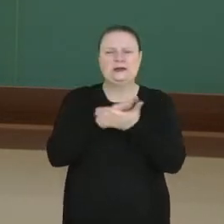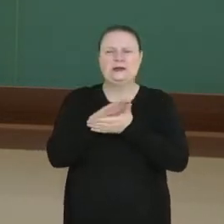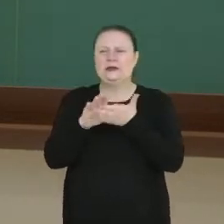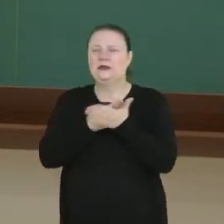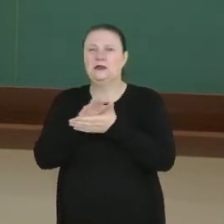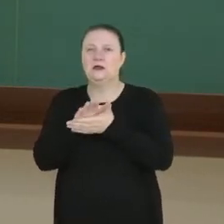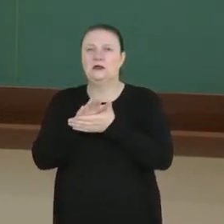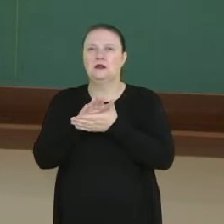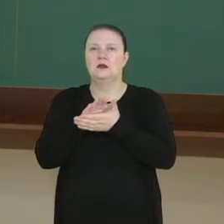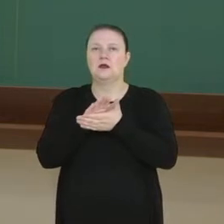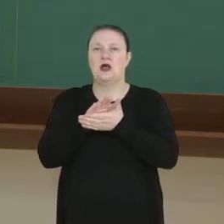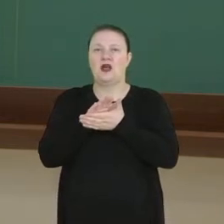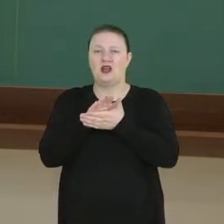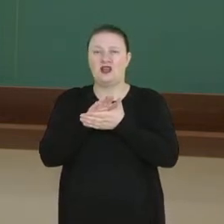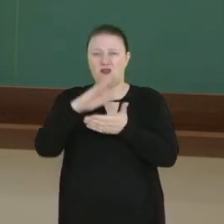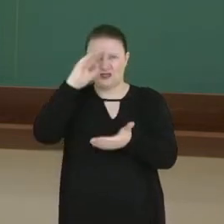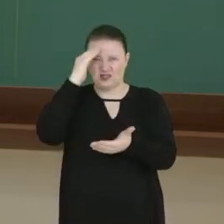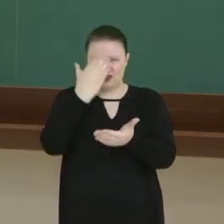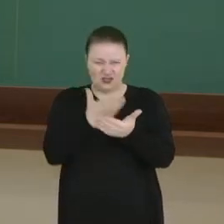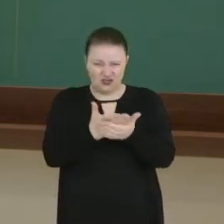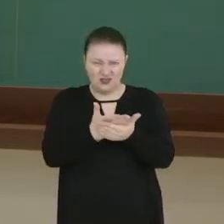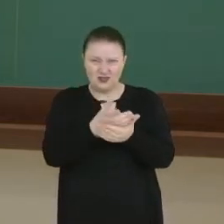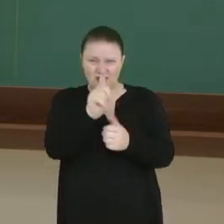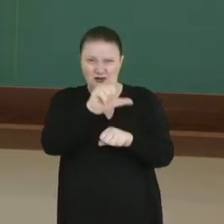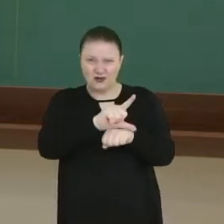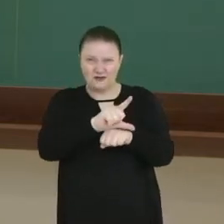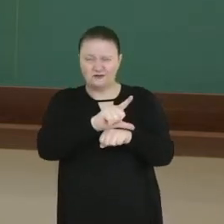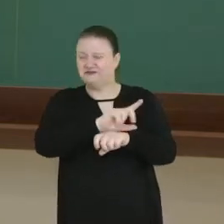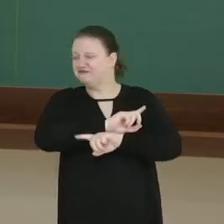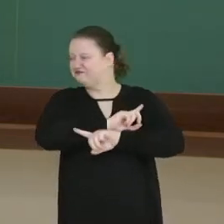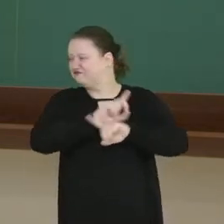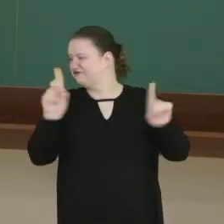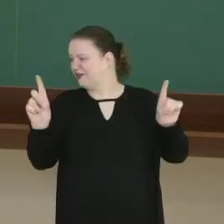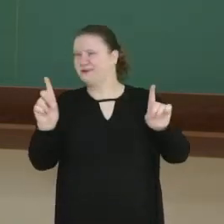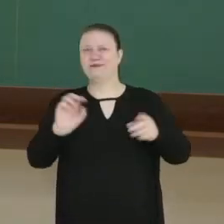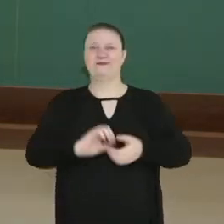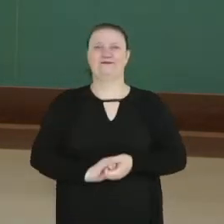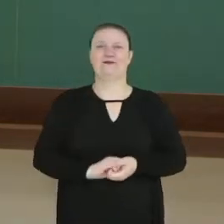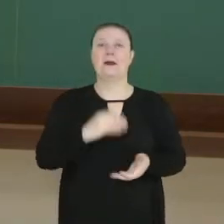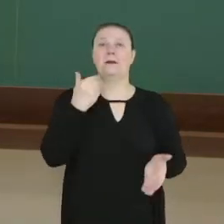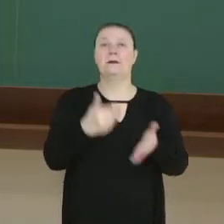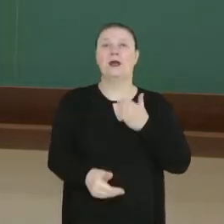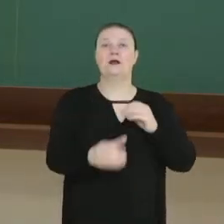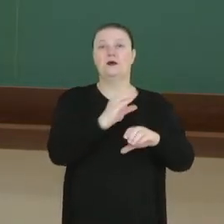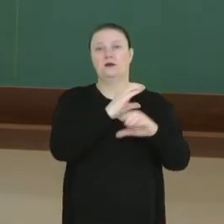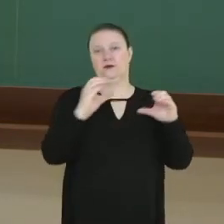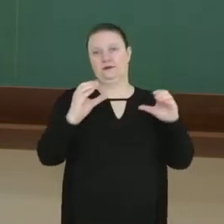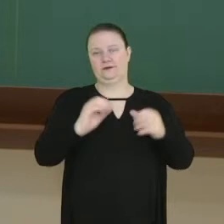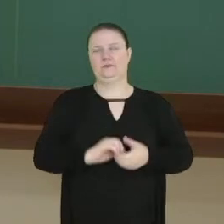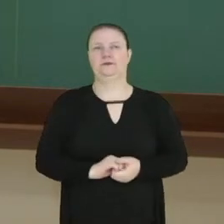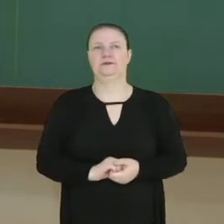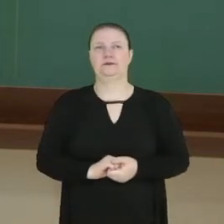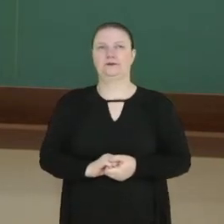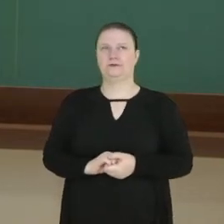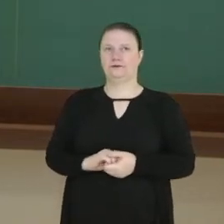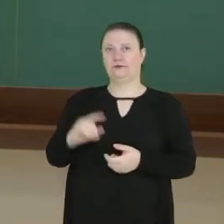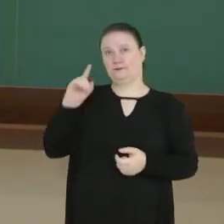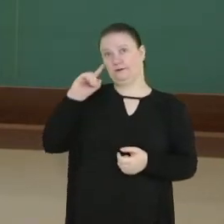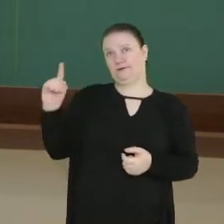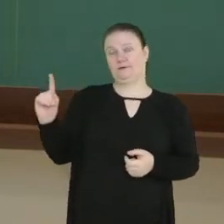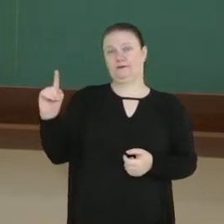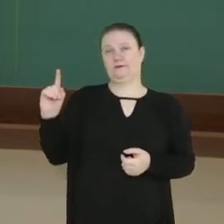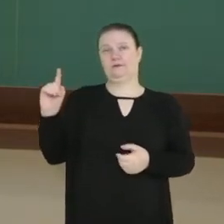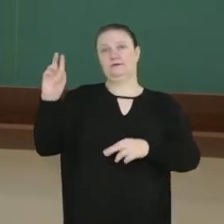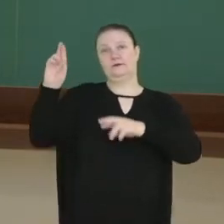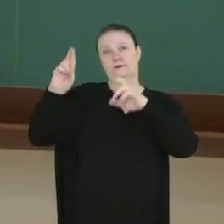perdendo a confiança então naquela instituição, certo? Beleza? Vamos analisar então aqui